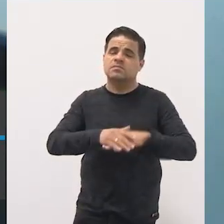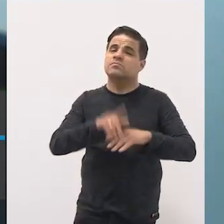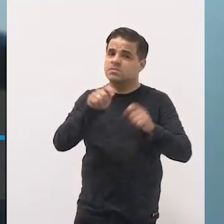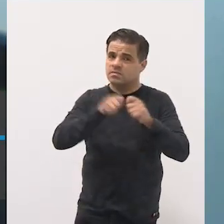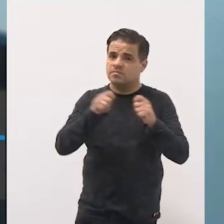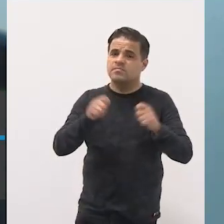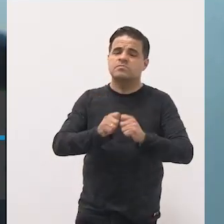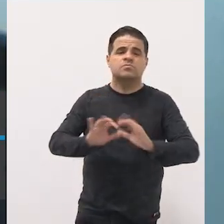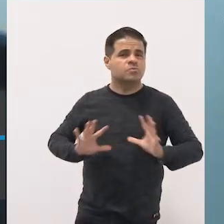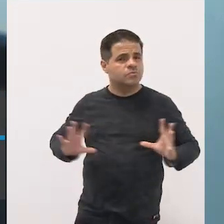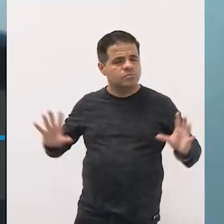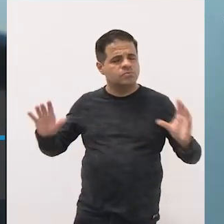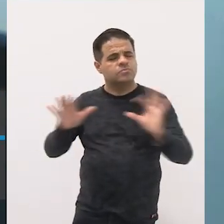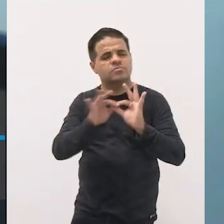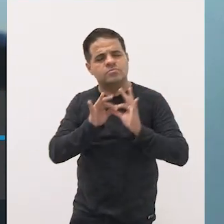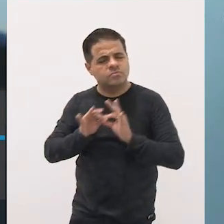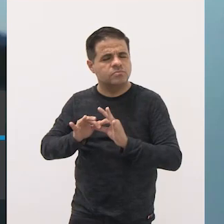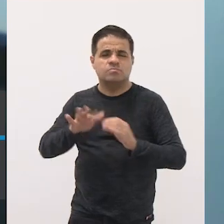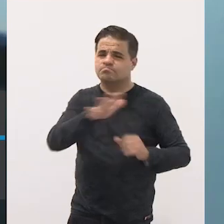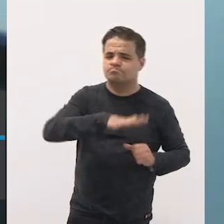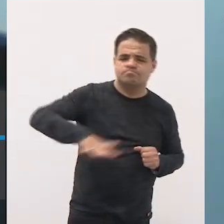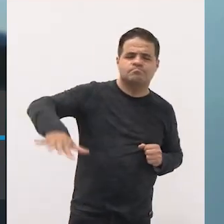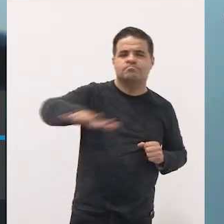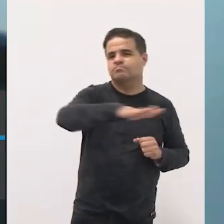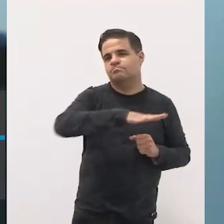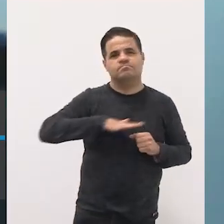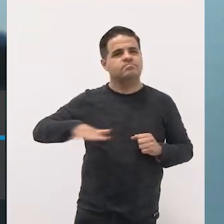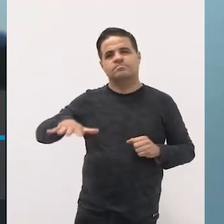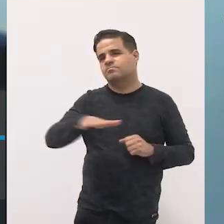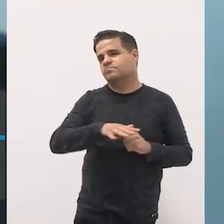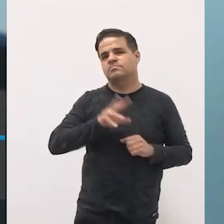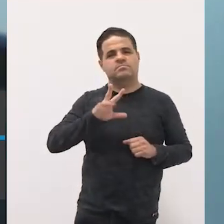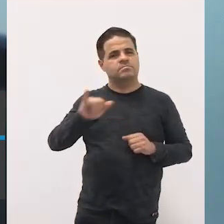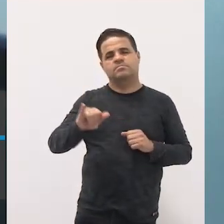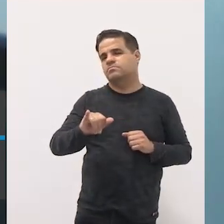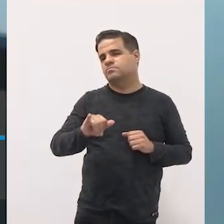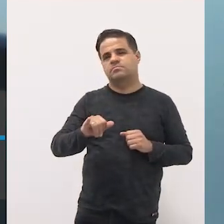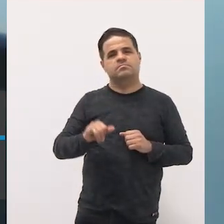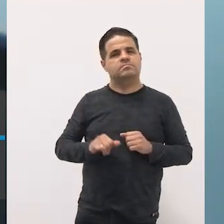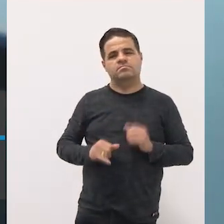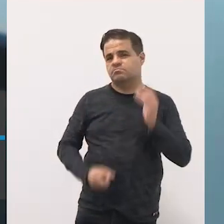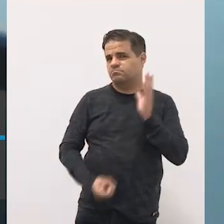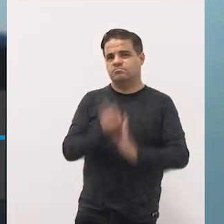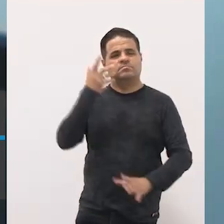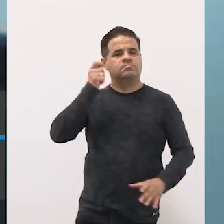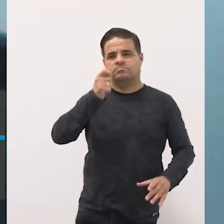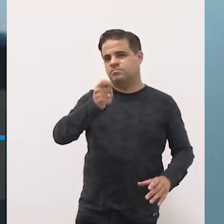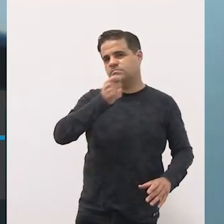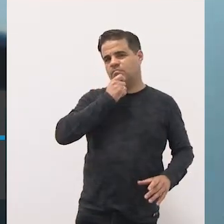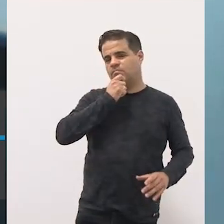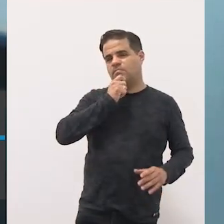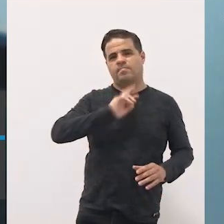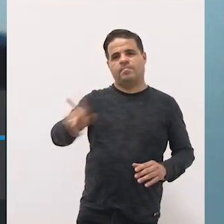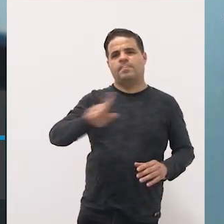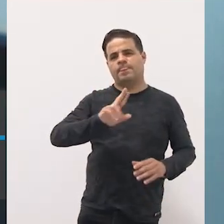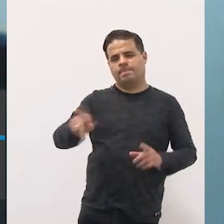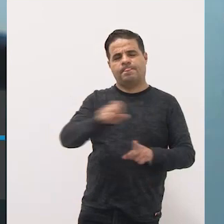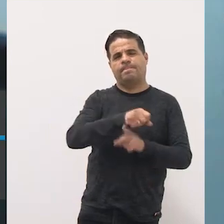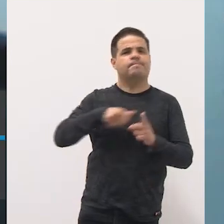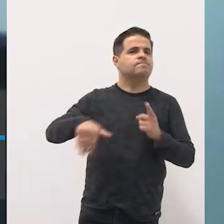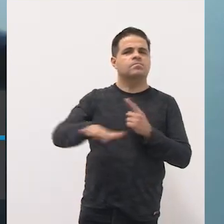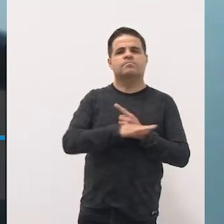fazer esse entorno, e esse entorno não vai ser a criação de uma